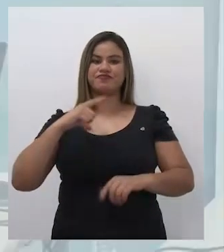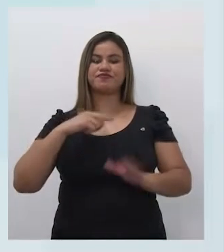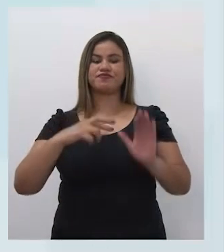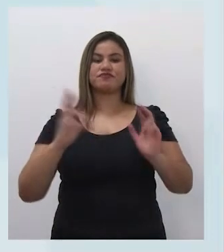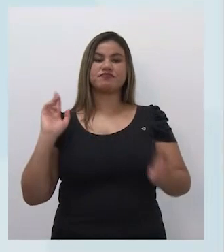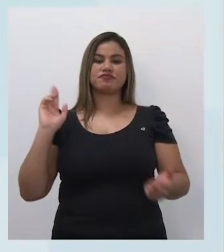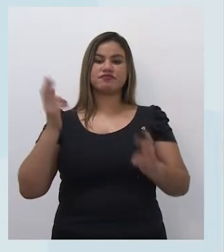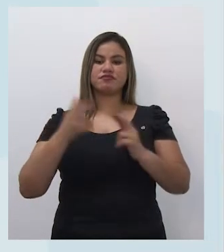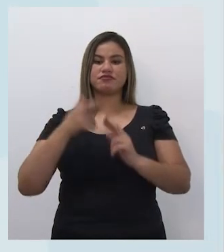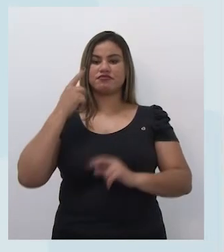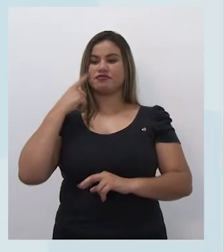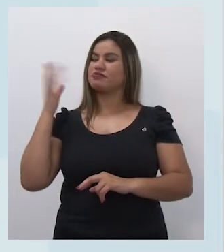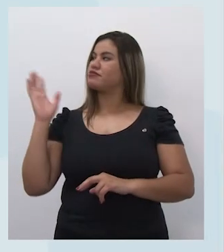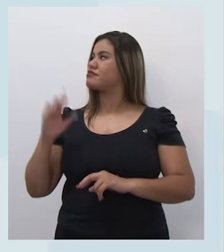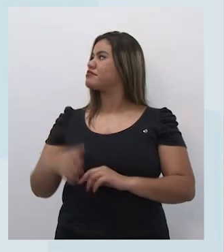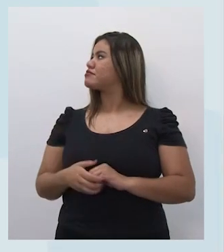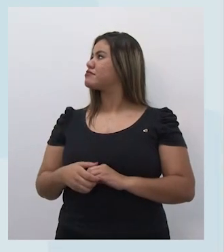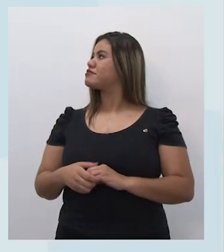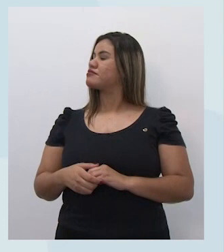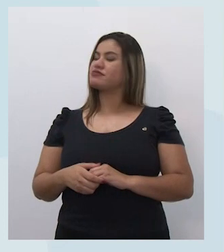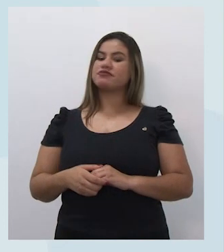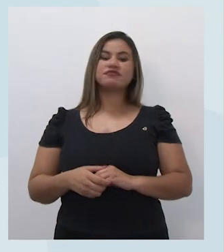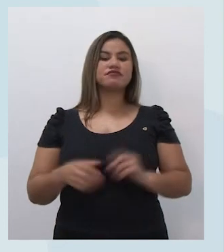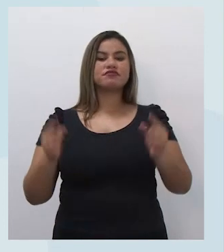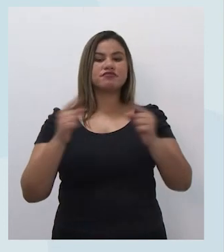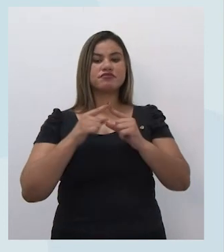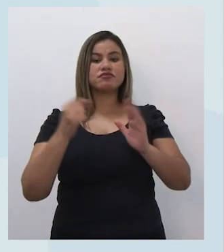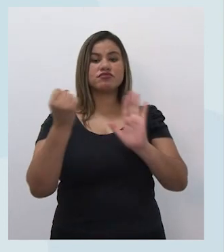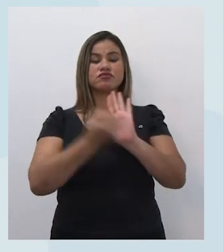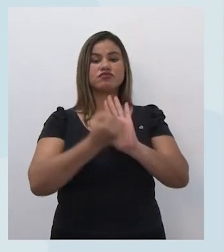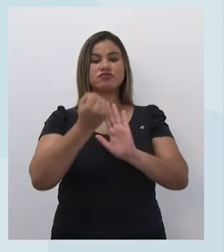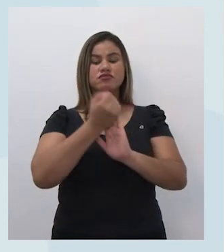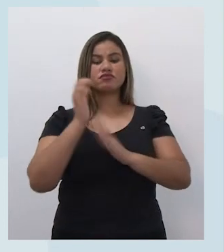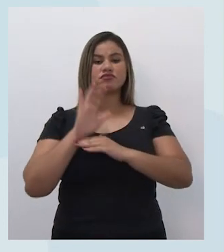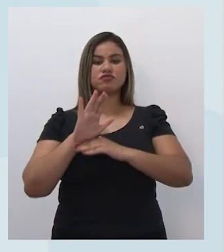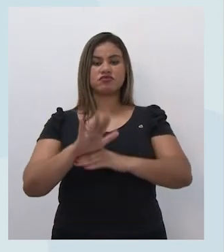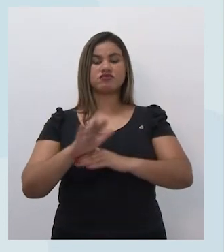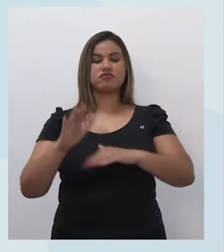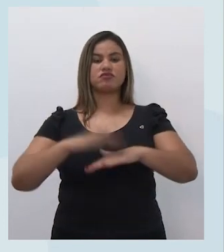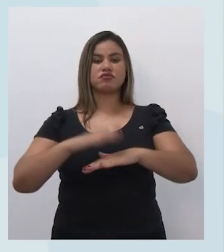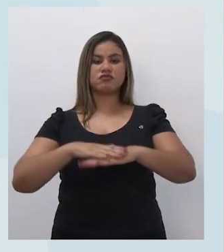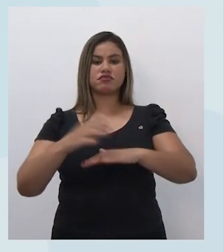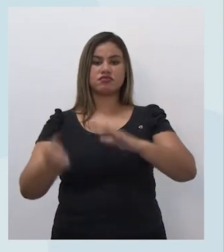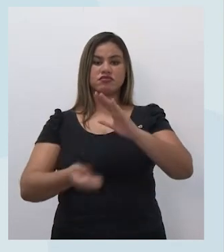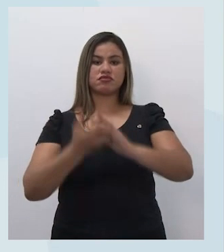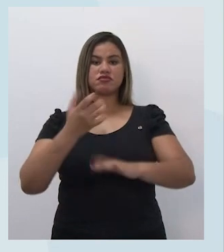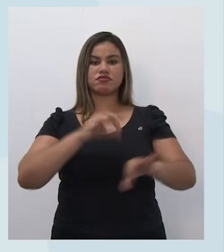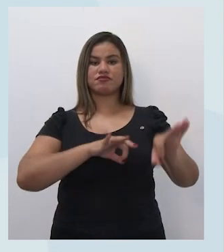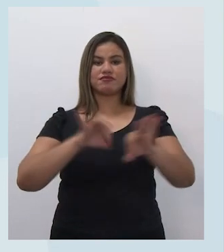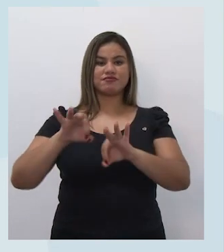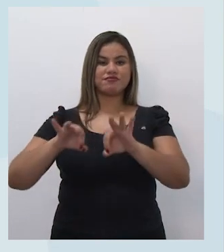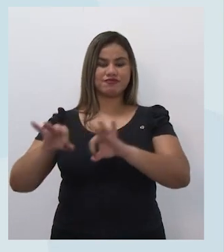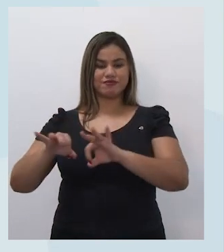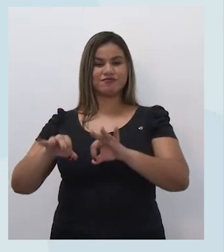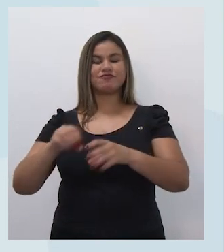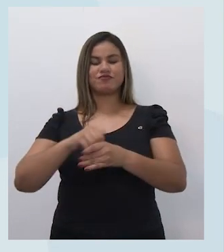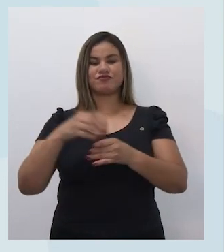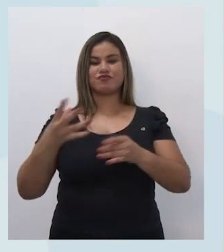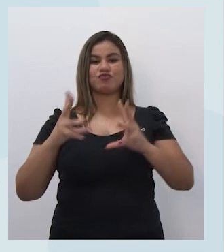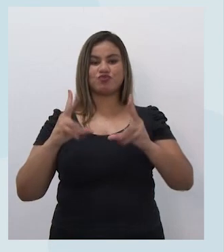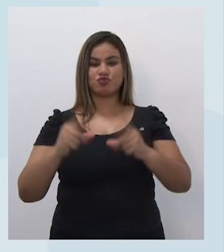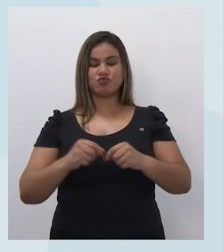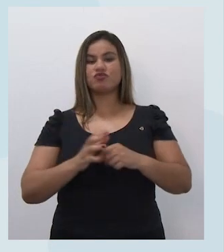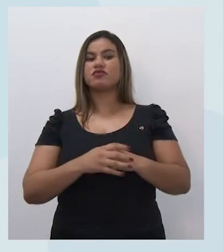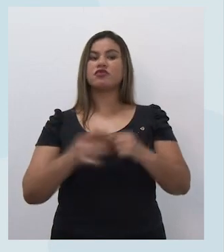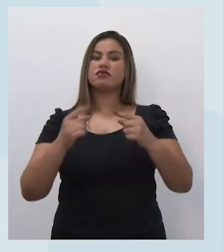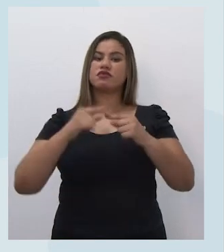referências, muitas referências importantes, referências, documentos que nos ajudaram bastante na elaboração de todo esse material, né? Entre